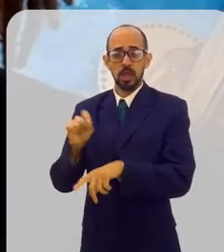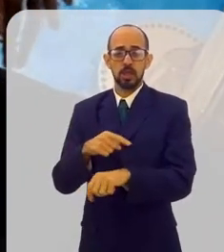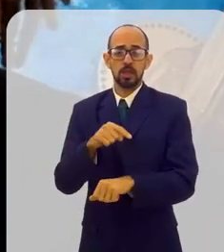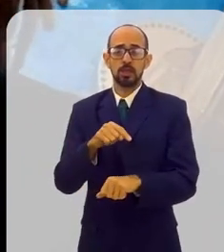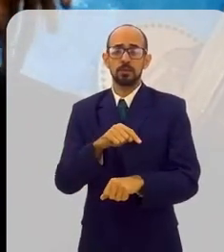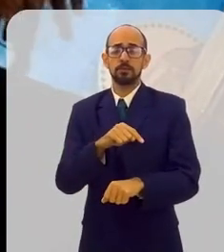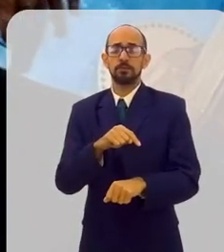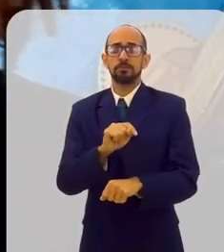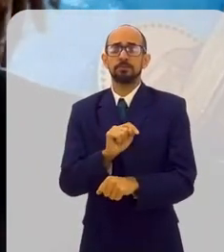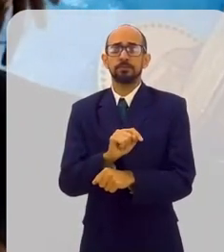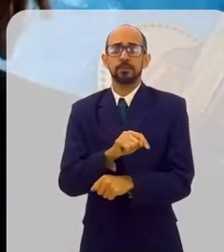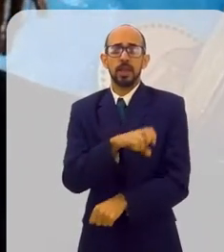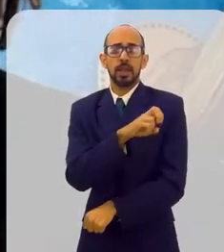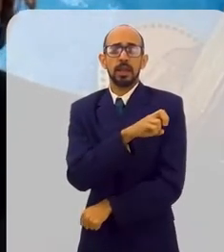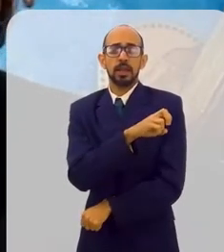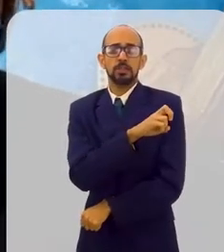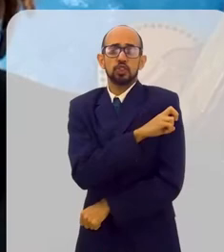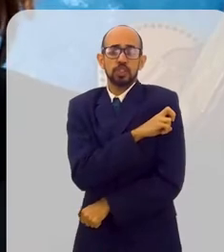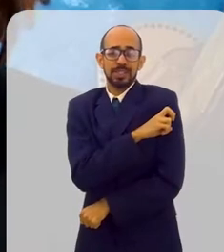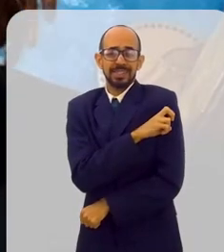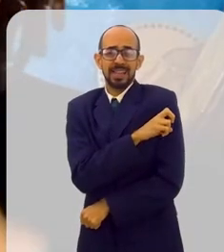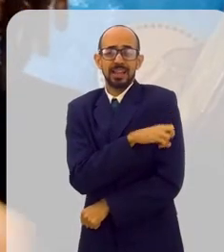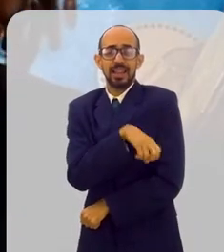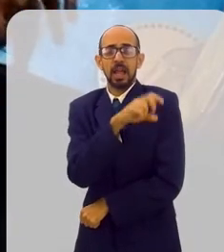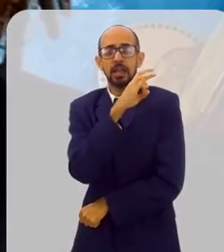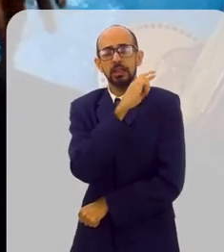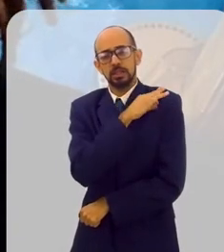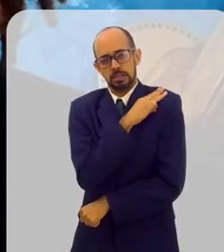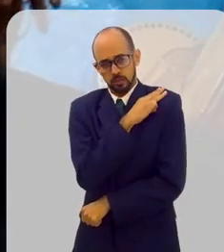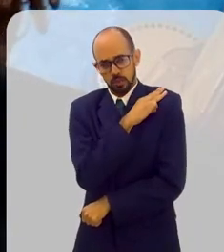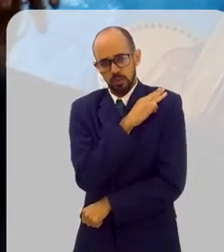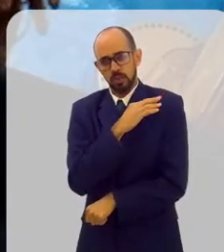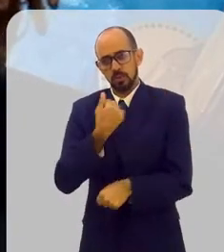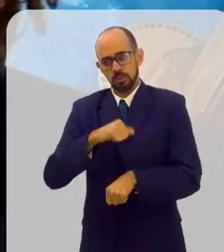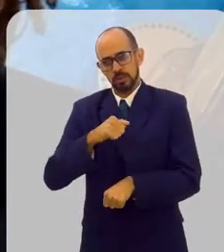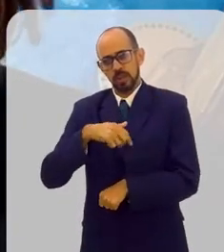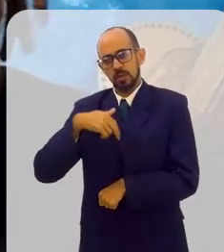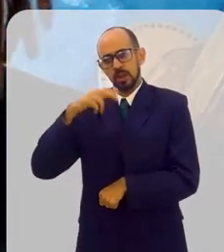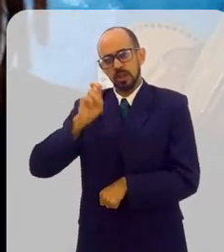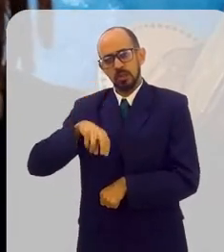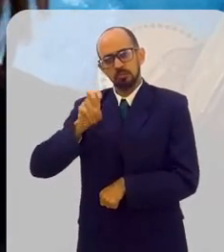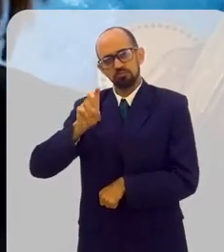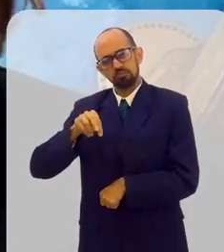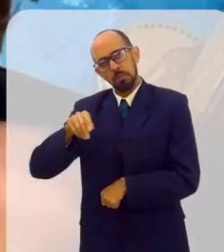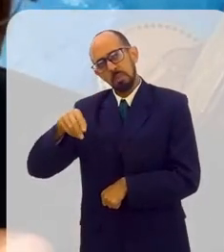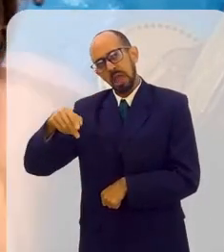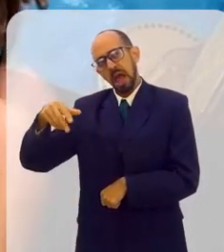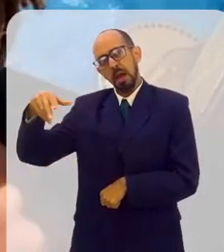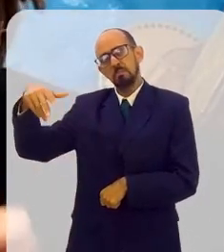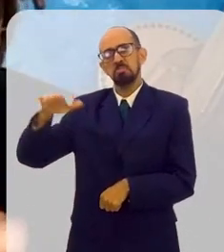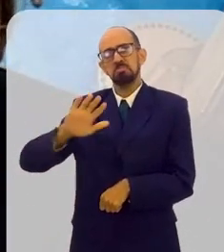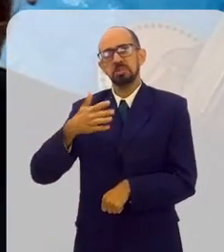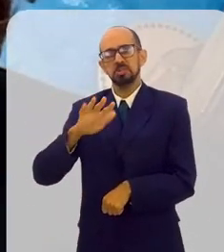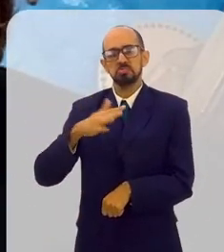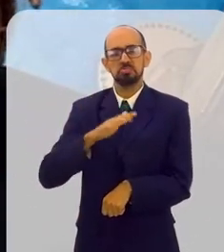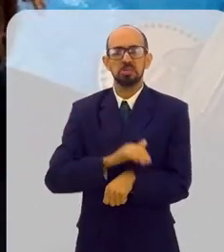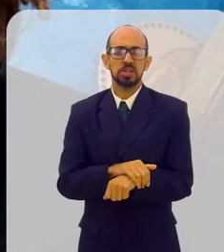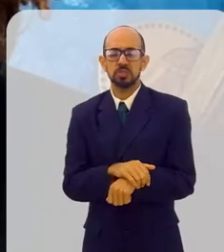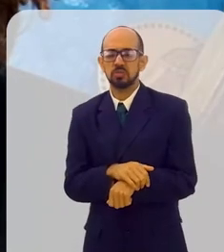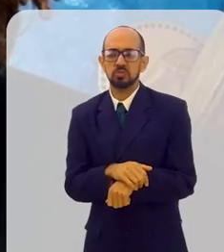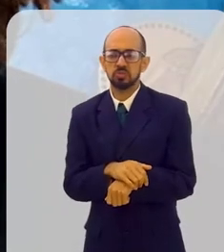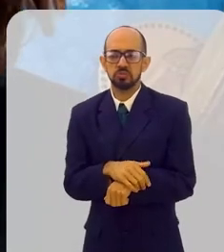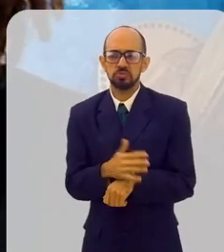de ensino médio, ensino fundamental e médio, que aí eu tinha que caminhar todo dia, opa, mais aproximadamente